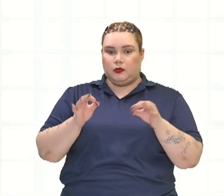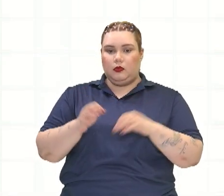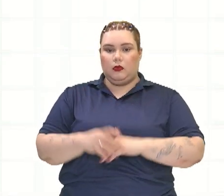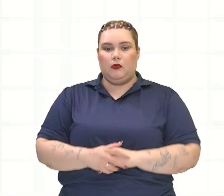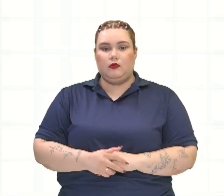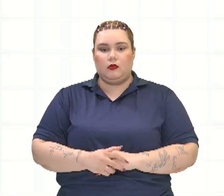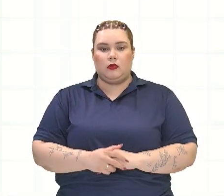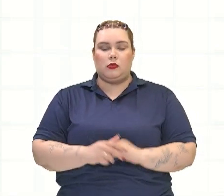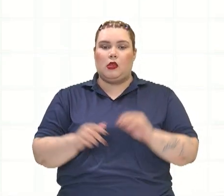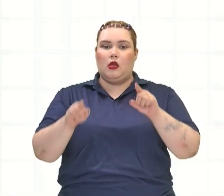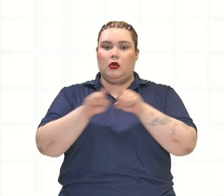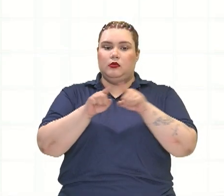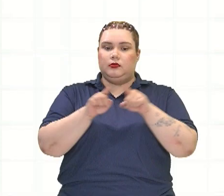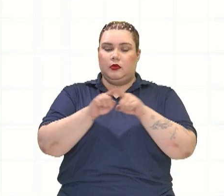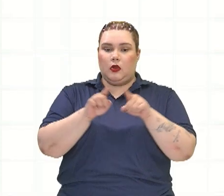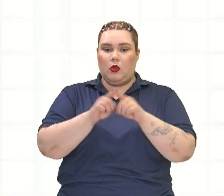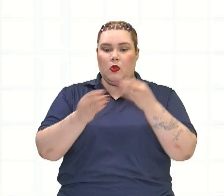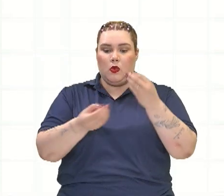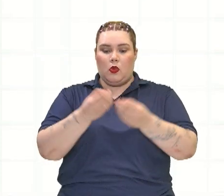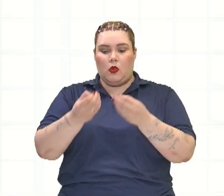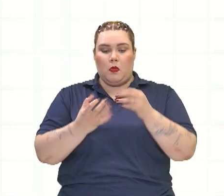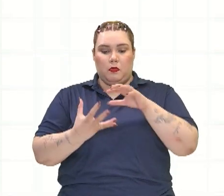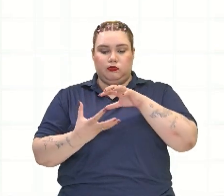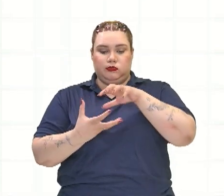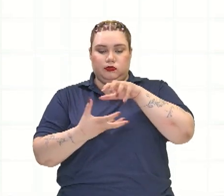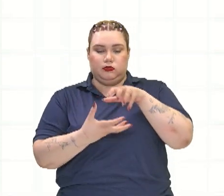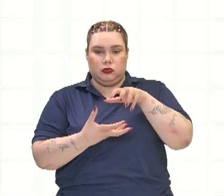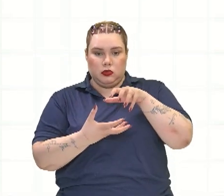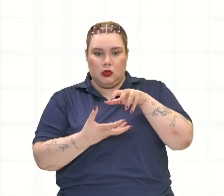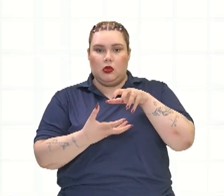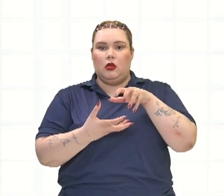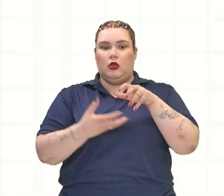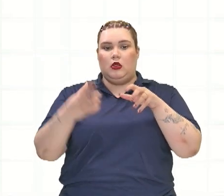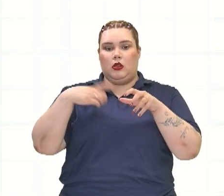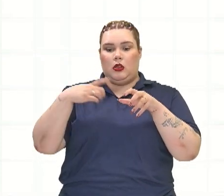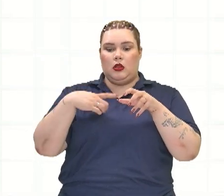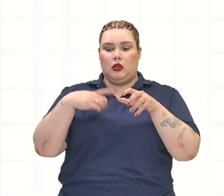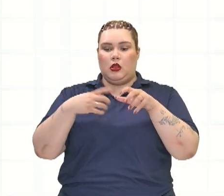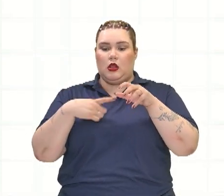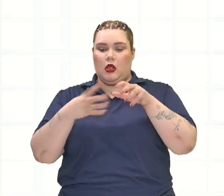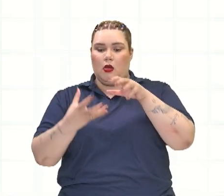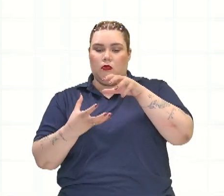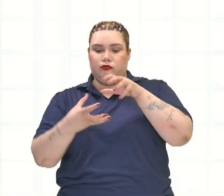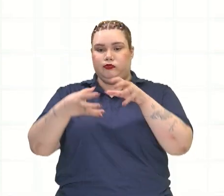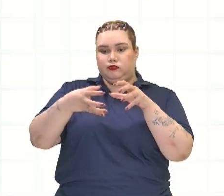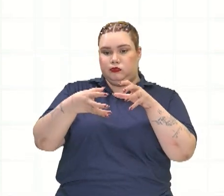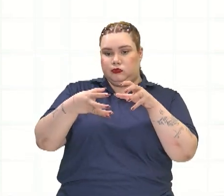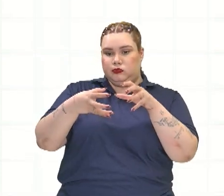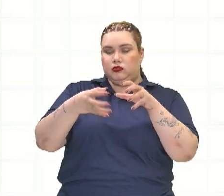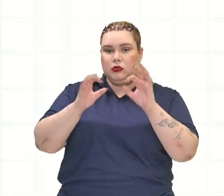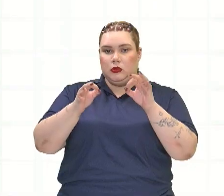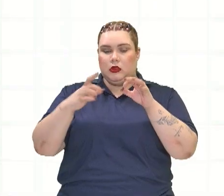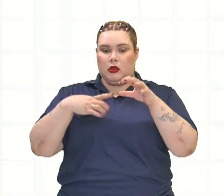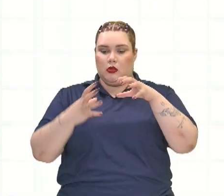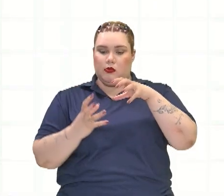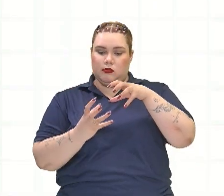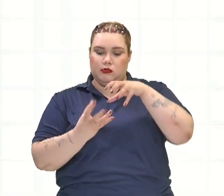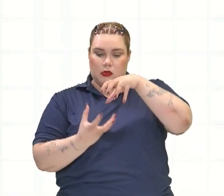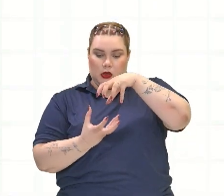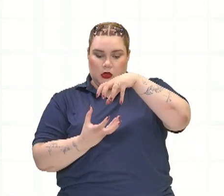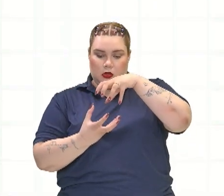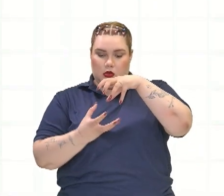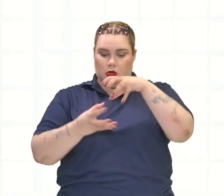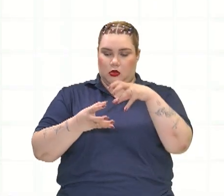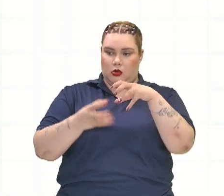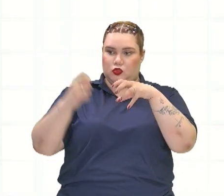conta da inclinação do eixo da Terra, a maneira como ele está inclinado e recebendo ali aqueles raios